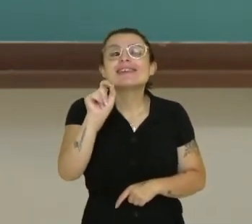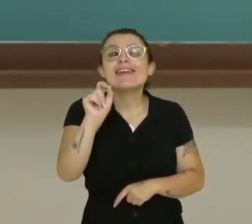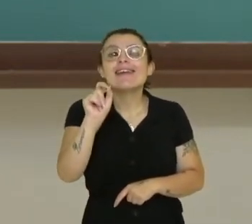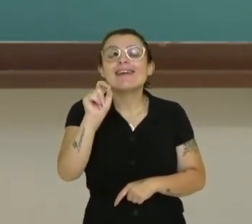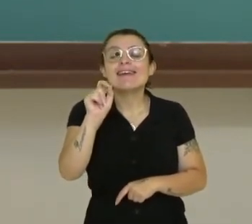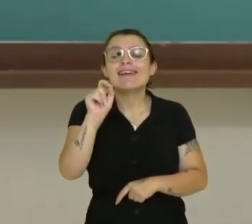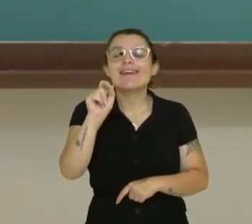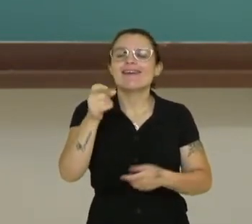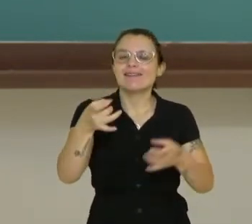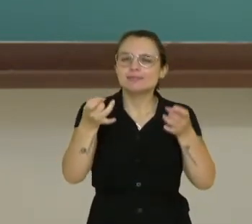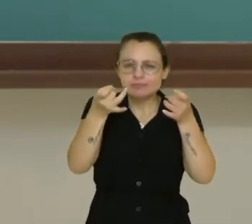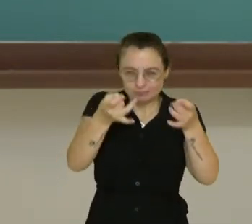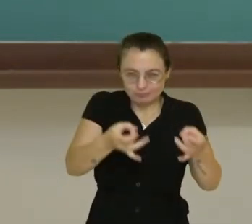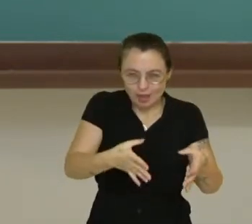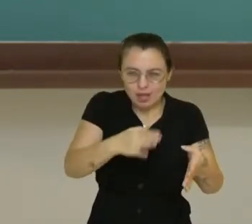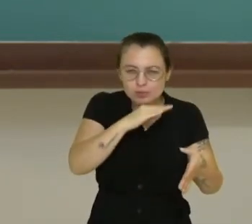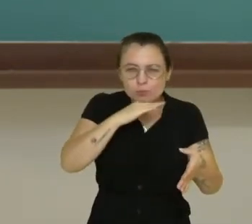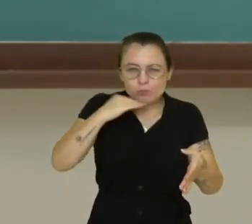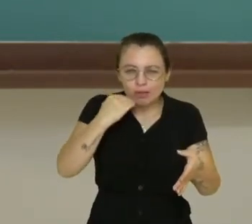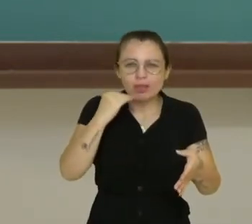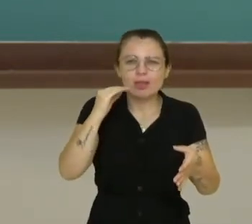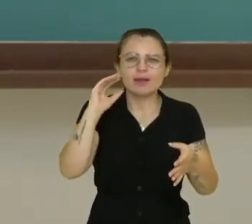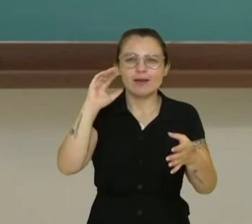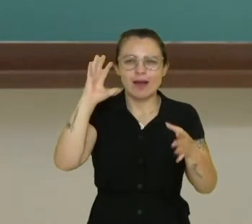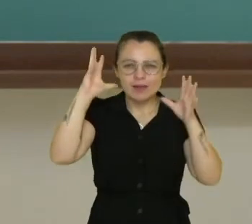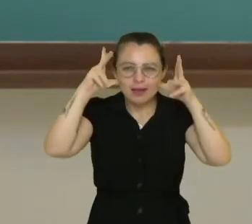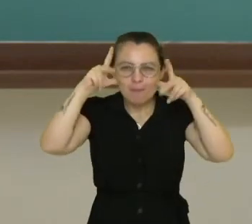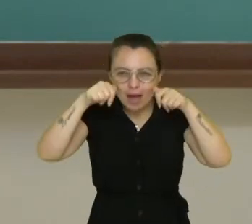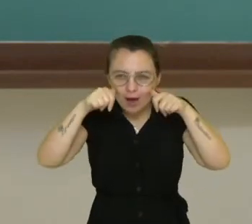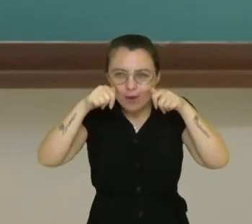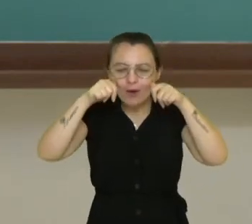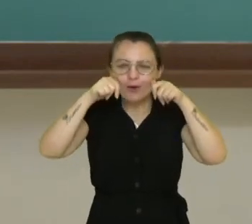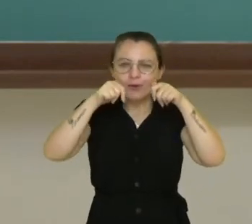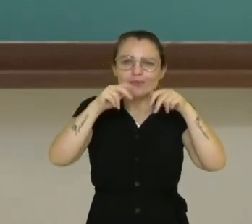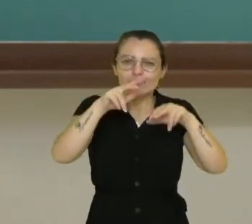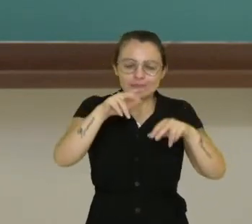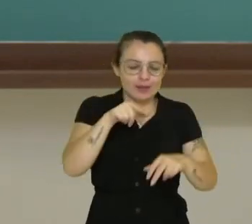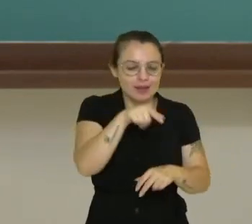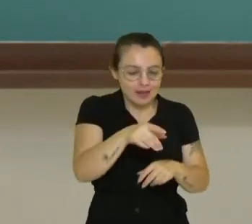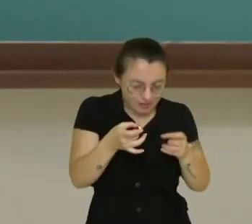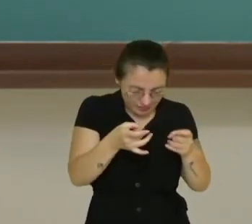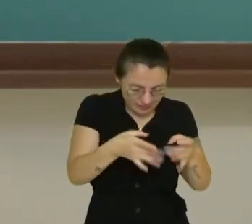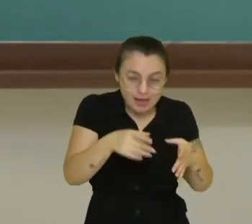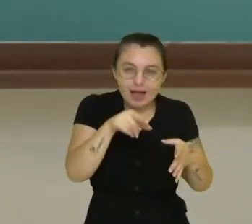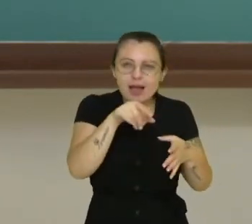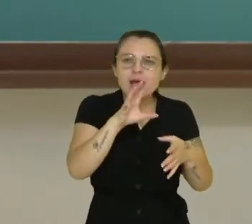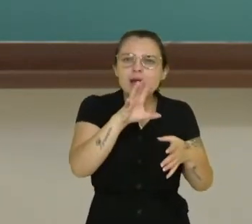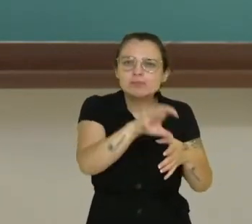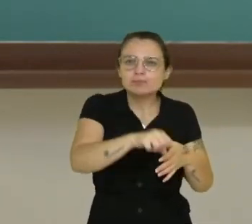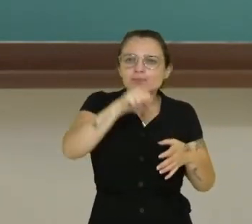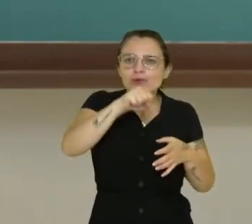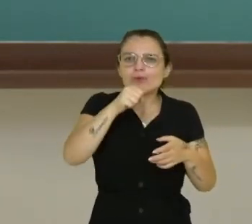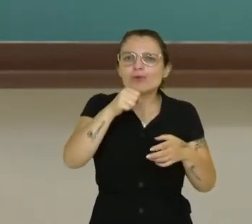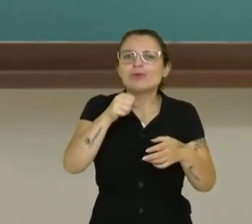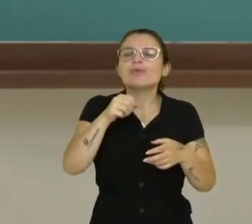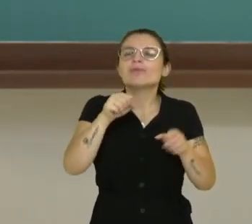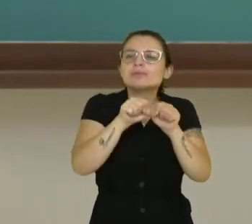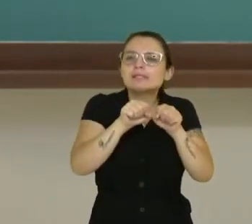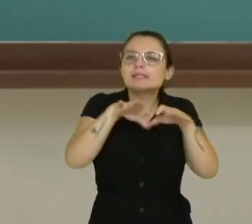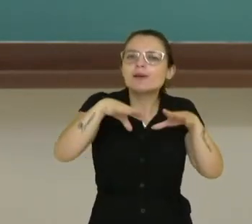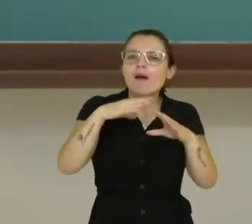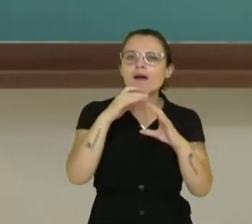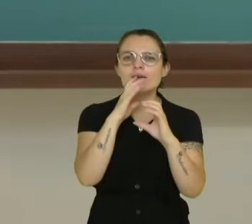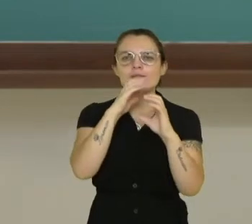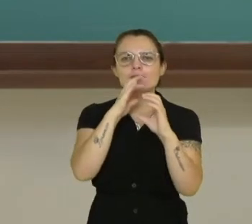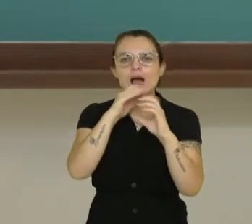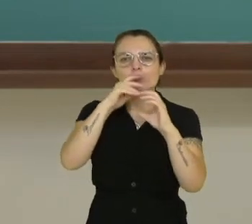primeiro instrumento musical que se tem notícia de que o homem utilizava para a produção musical, além da produção corporal. E na